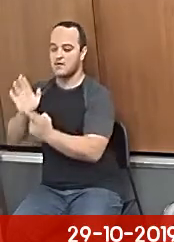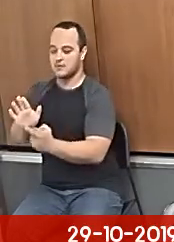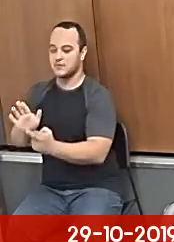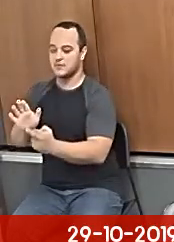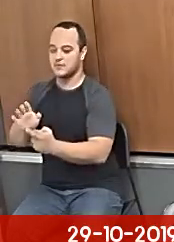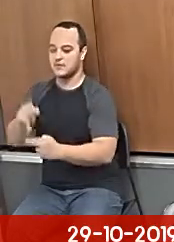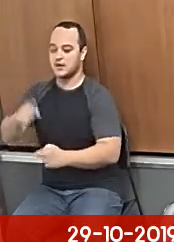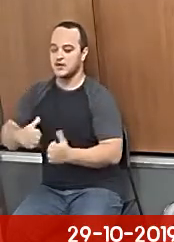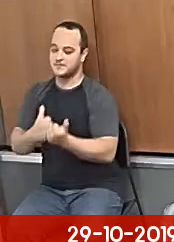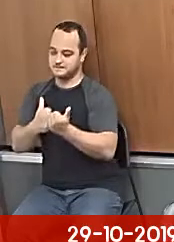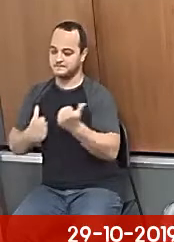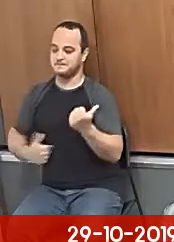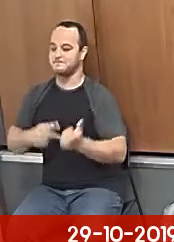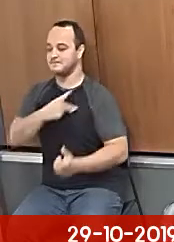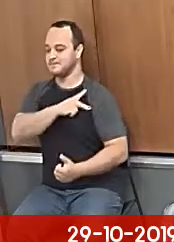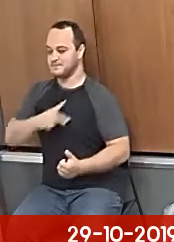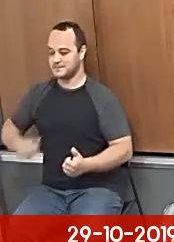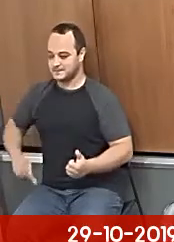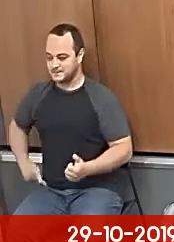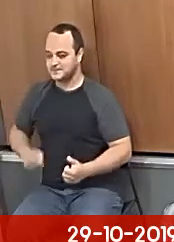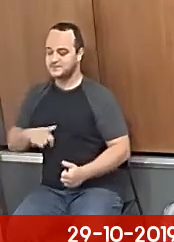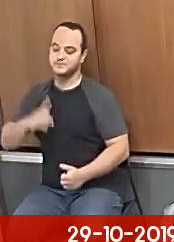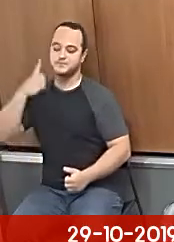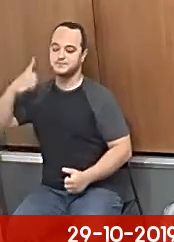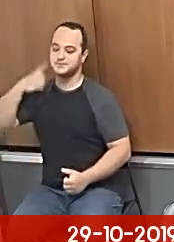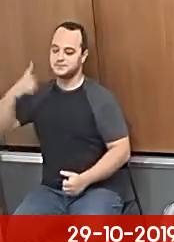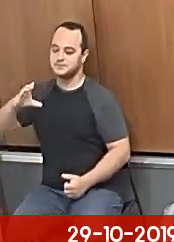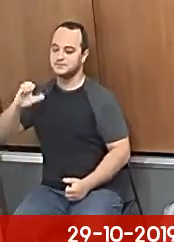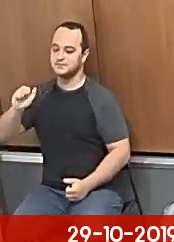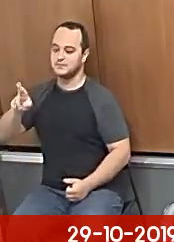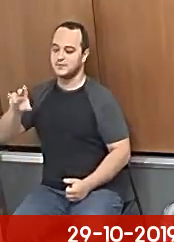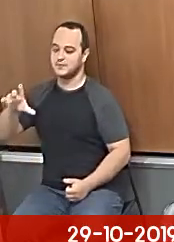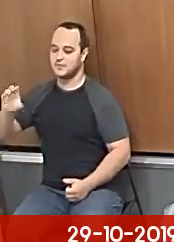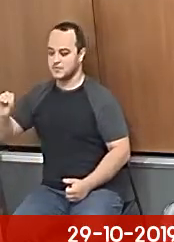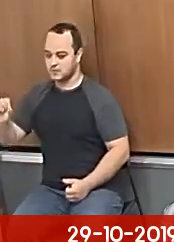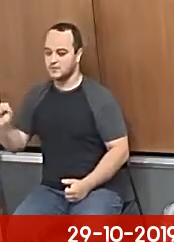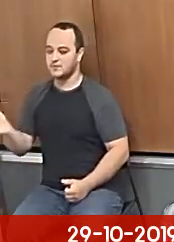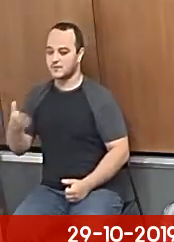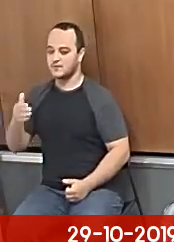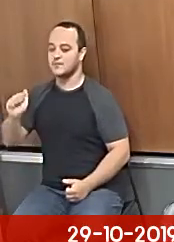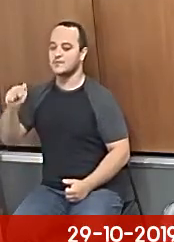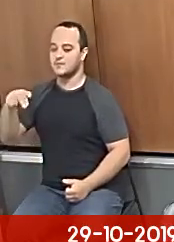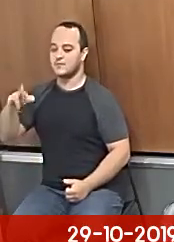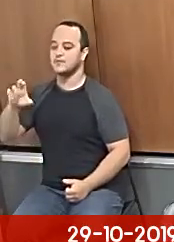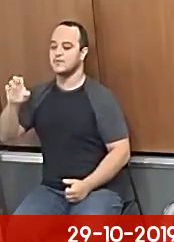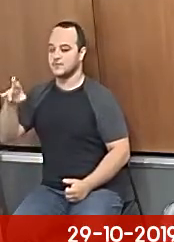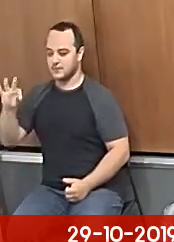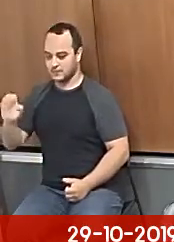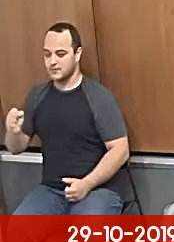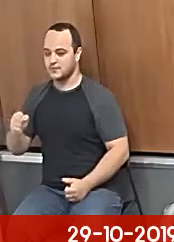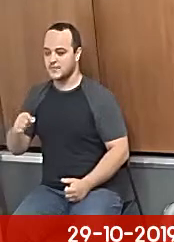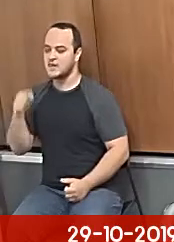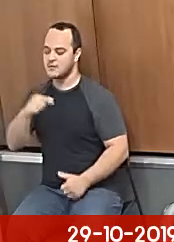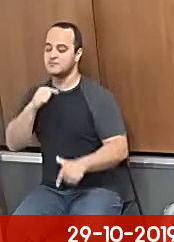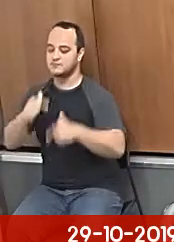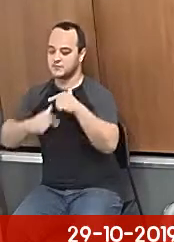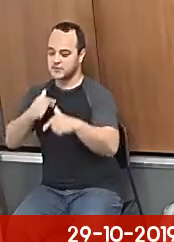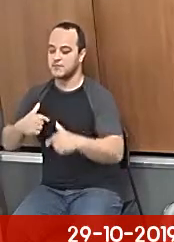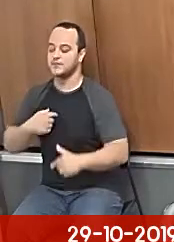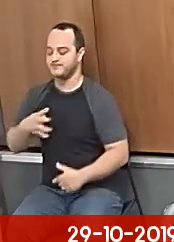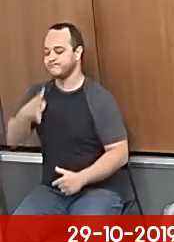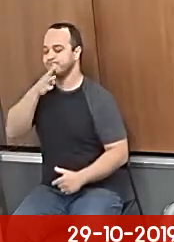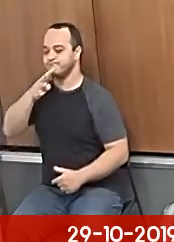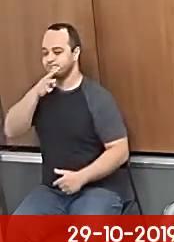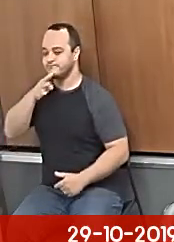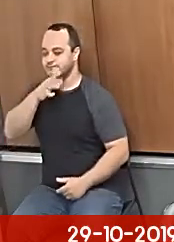o nosso vice-presidente da Assembleia, deputado Antônio Carlos Arantes, com quem eu tenho grande amizade, sei do trabalho, do envolvimento, né,